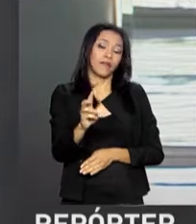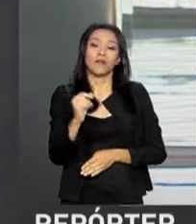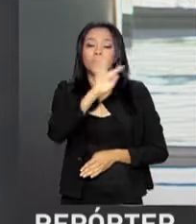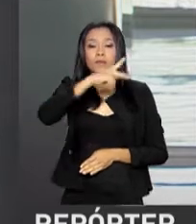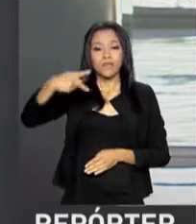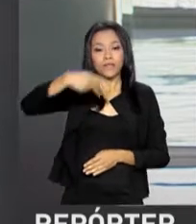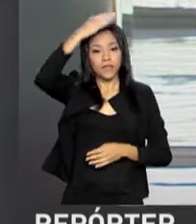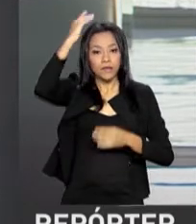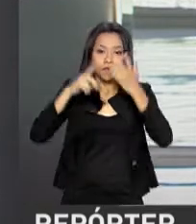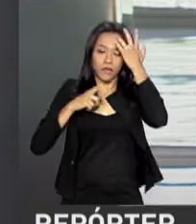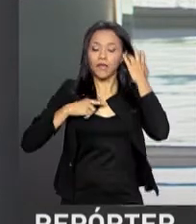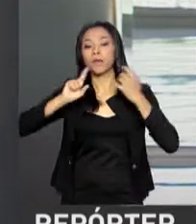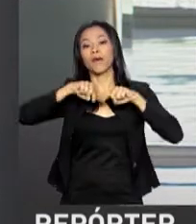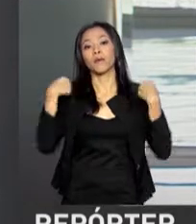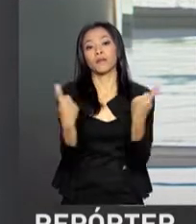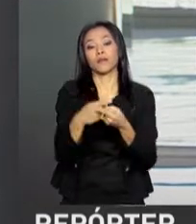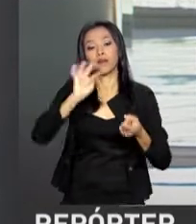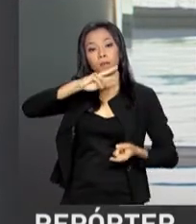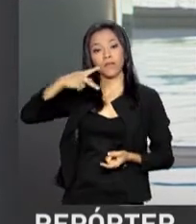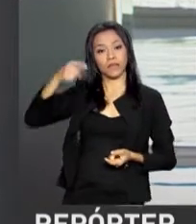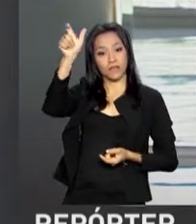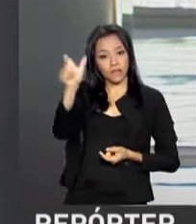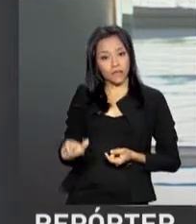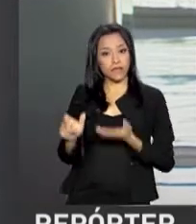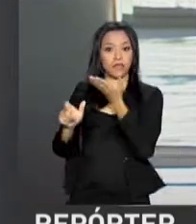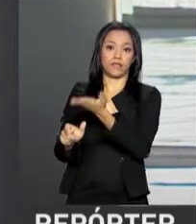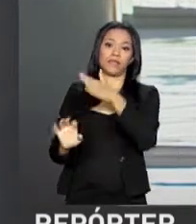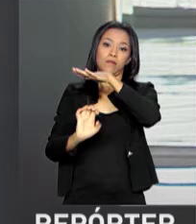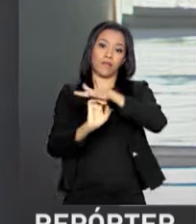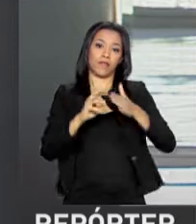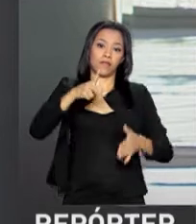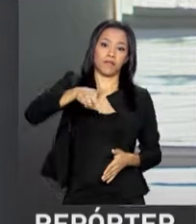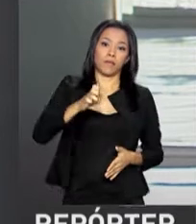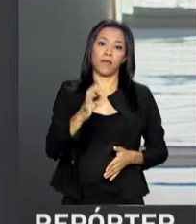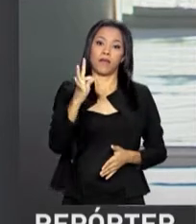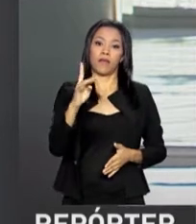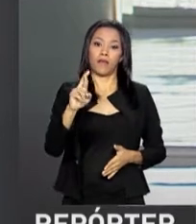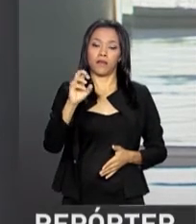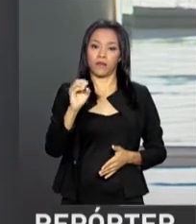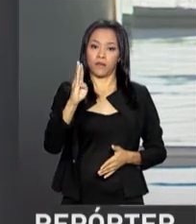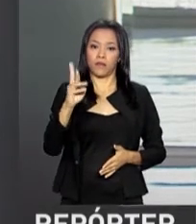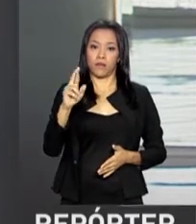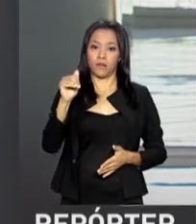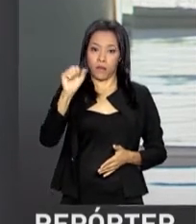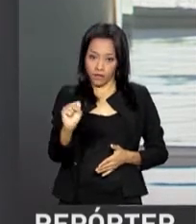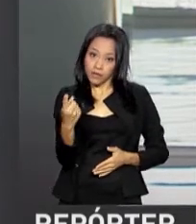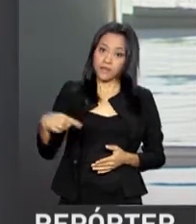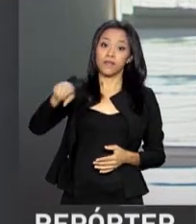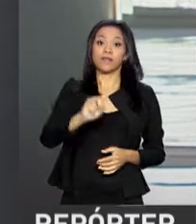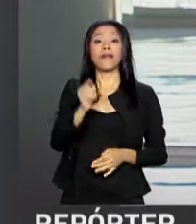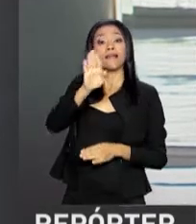com o presidente da petrobras pedro parente e às quatro horas da tarde ele participa da cerimônia